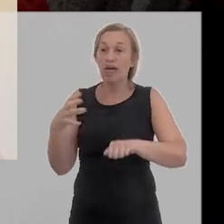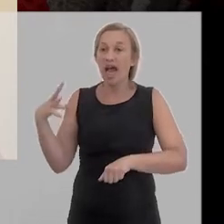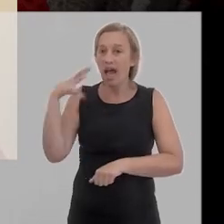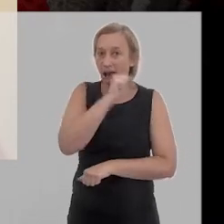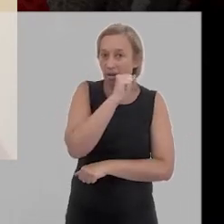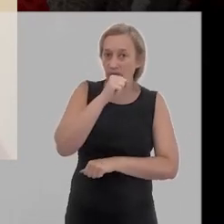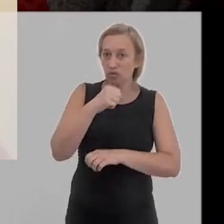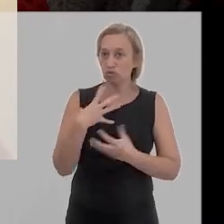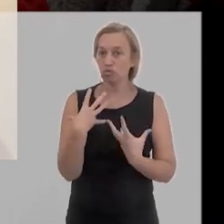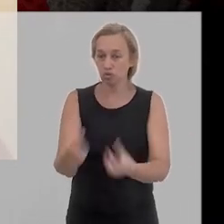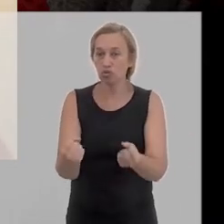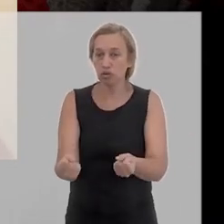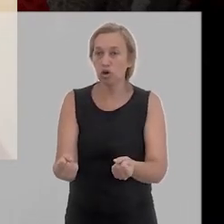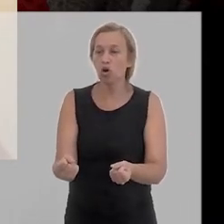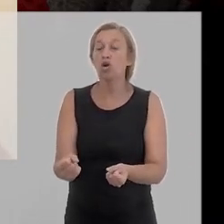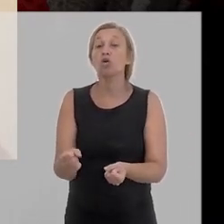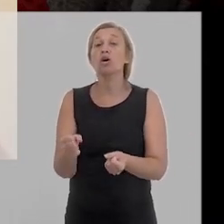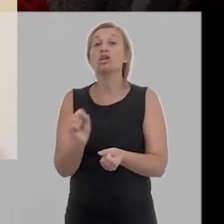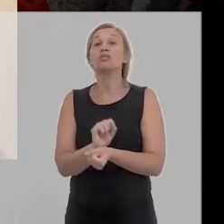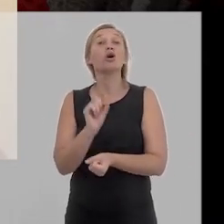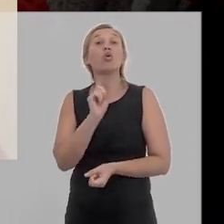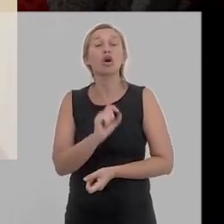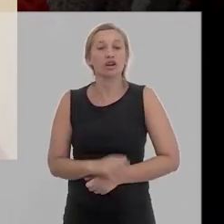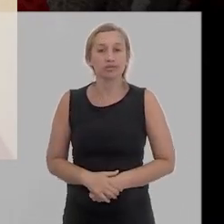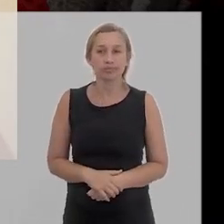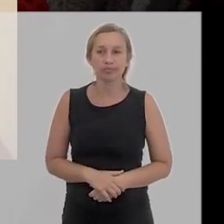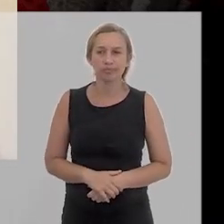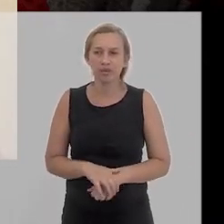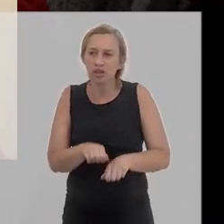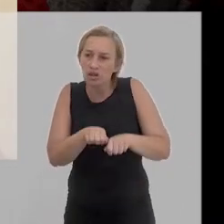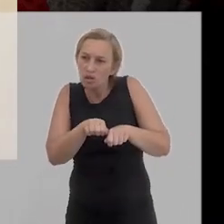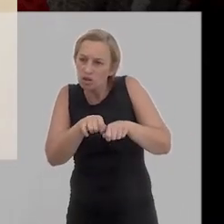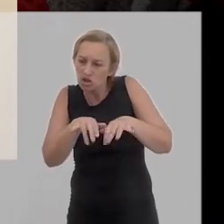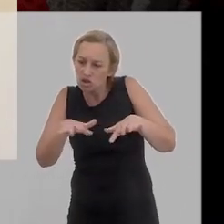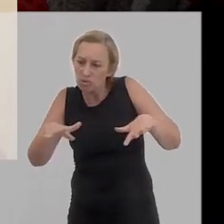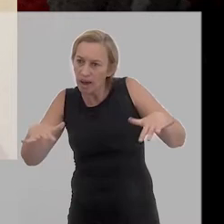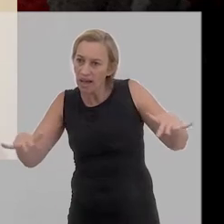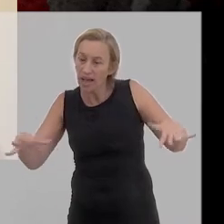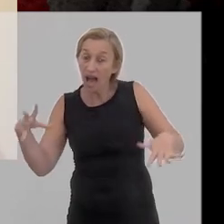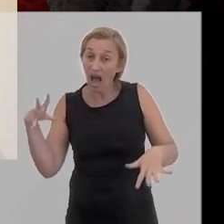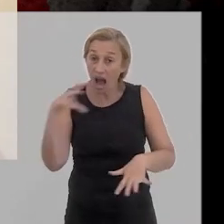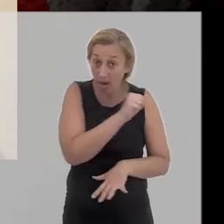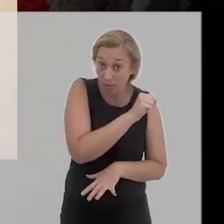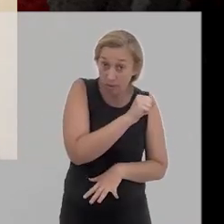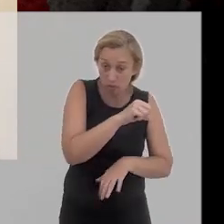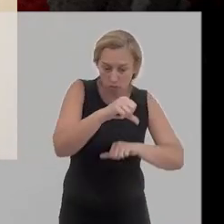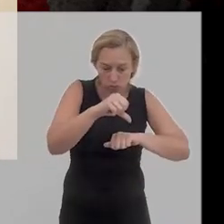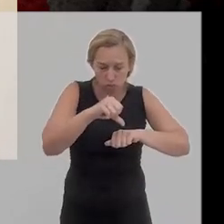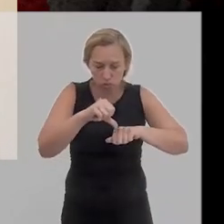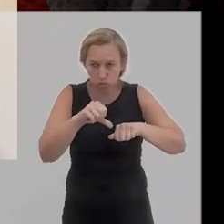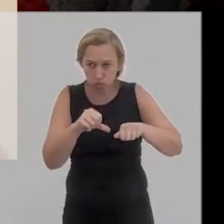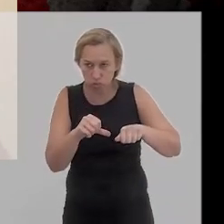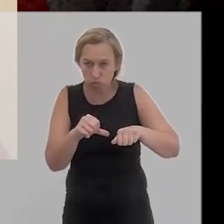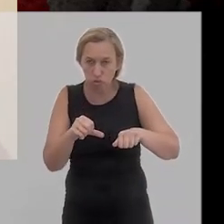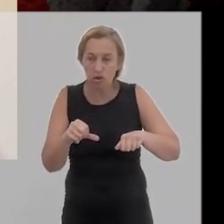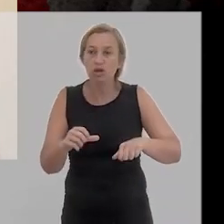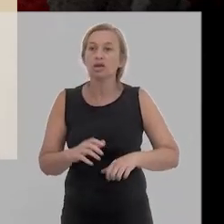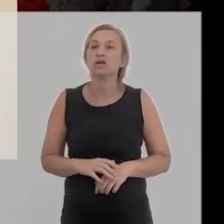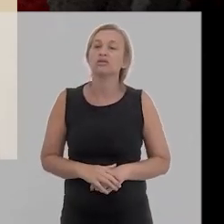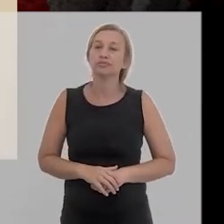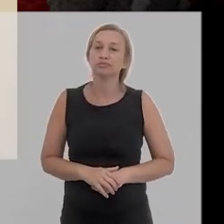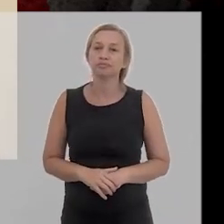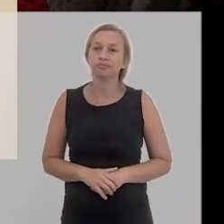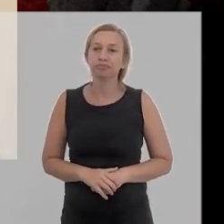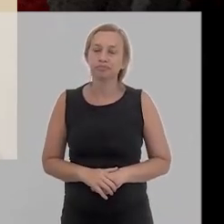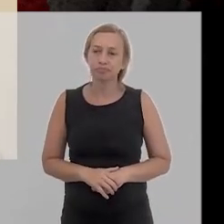a Ômicron, ela é muito rápida na transmissão. Então o que que a gente espera? Espalha-se muito rápido, que a Ômicron vai se